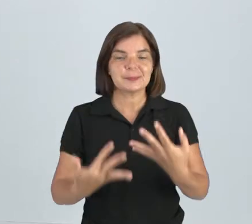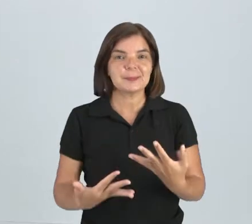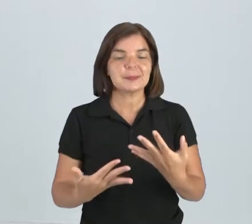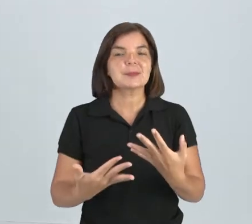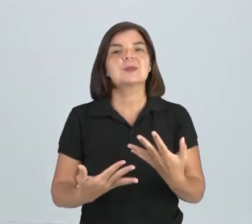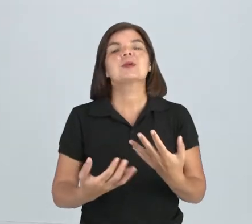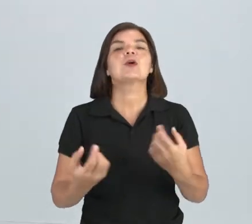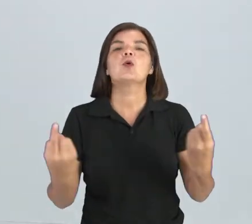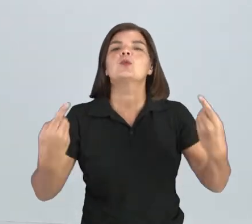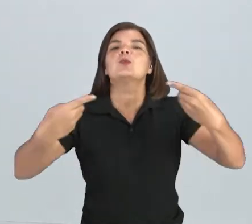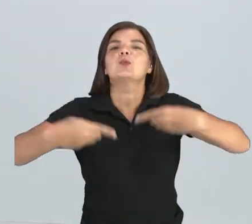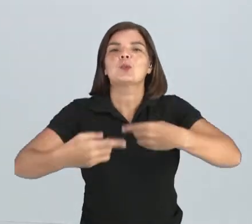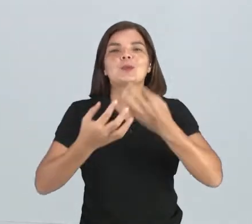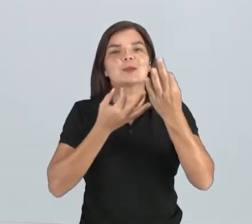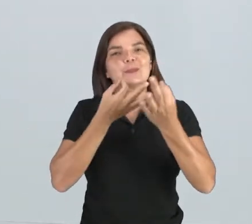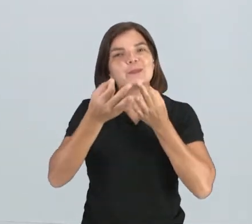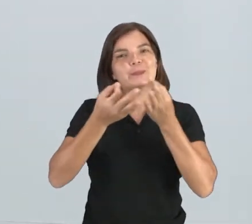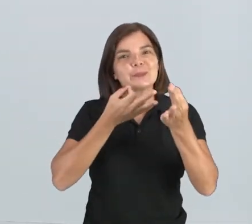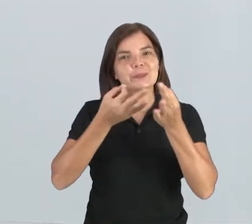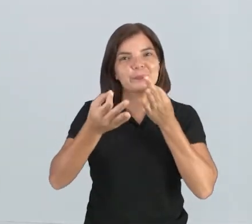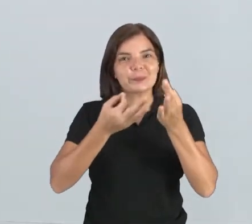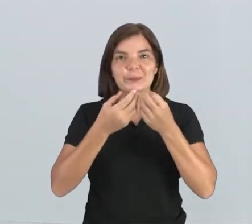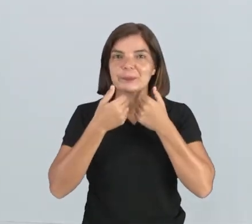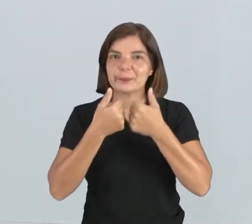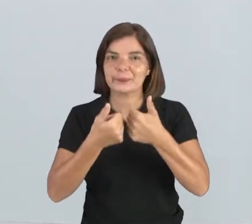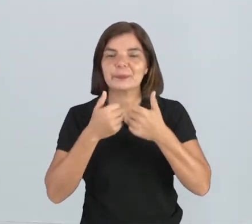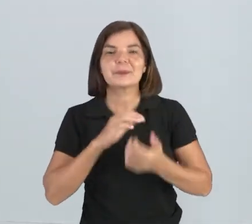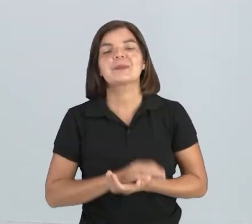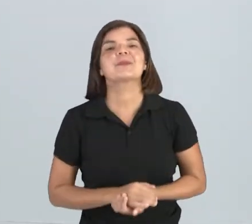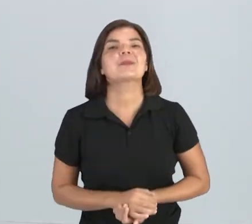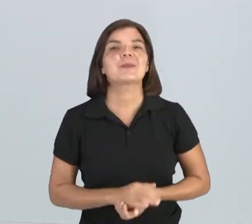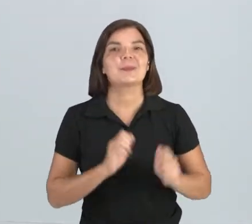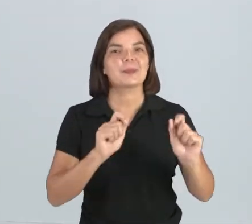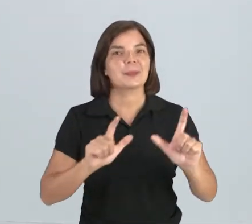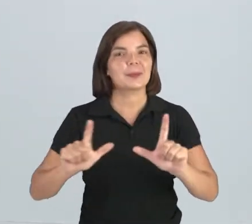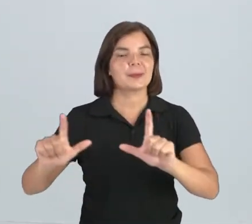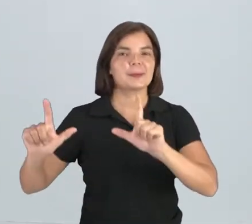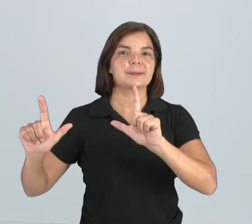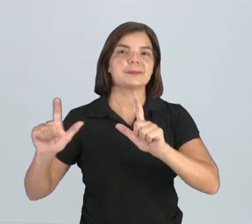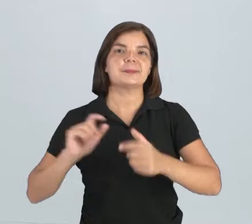sobre contra-argumentação, tá bom? Vamos lá?